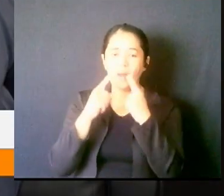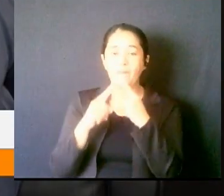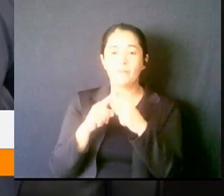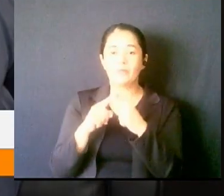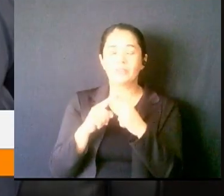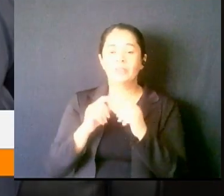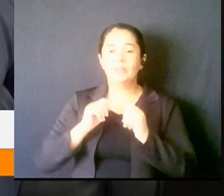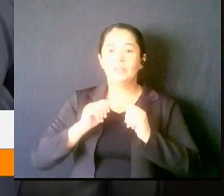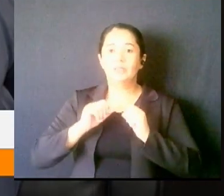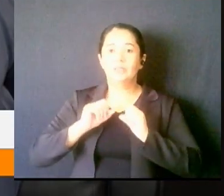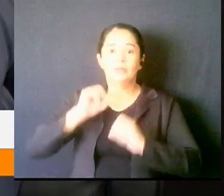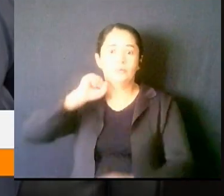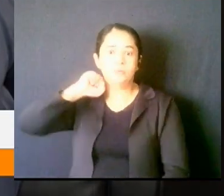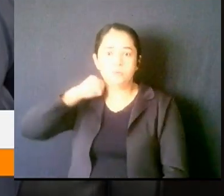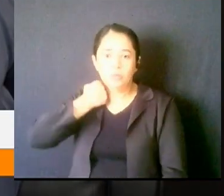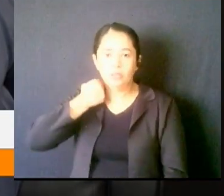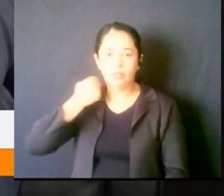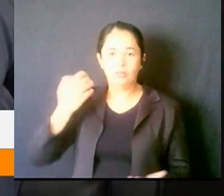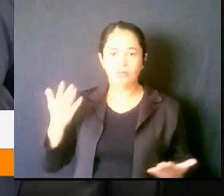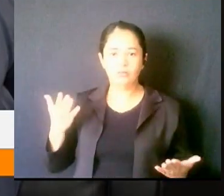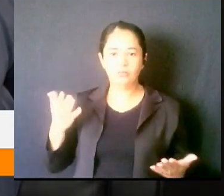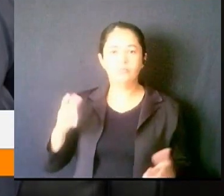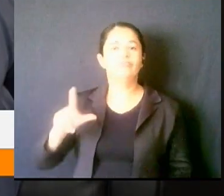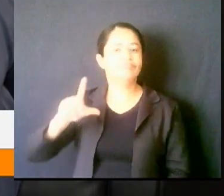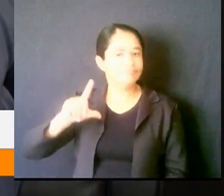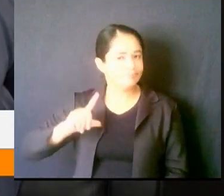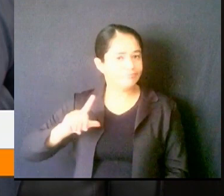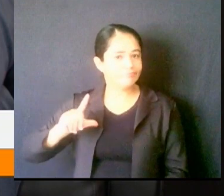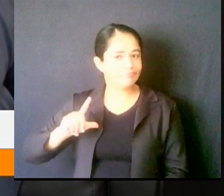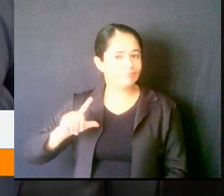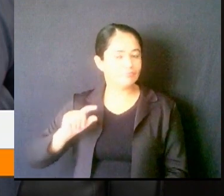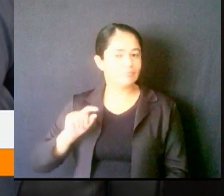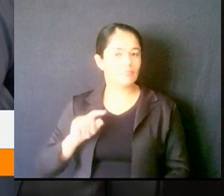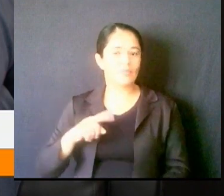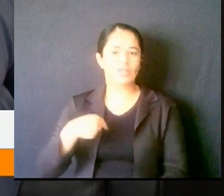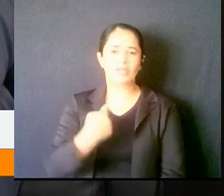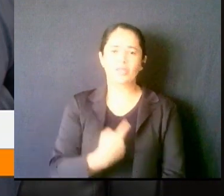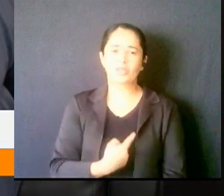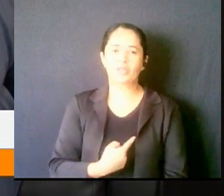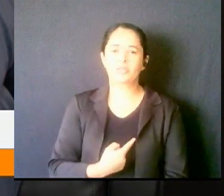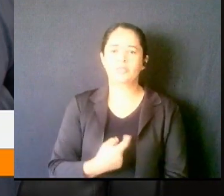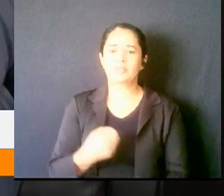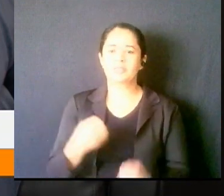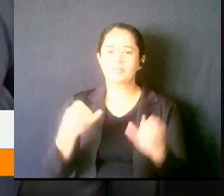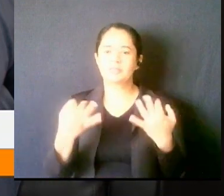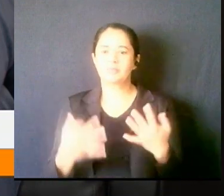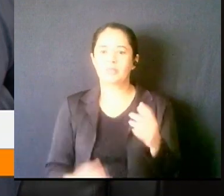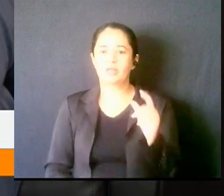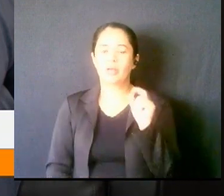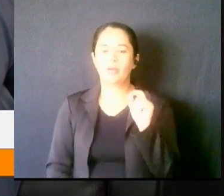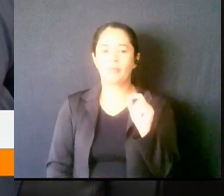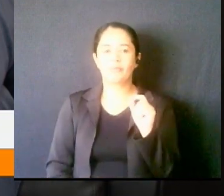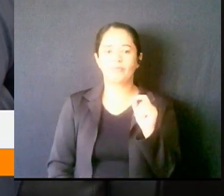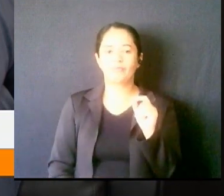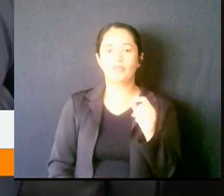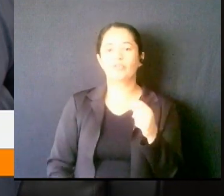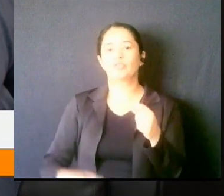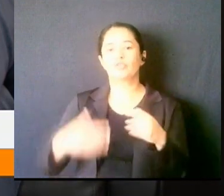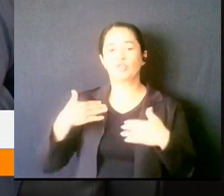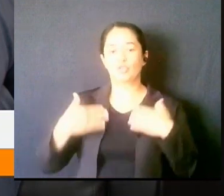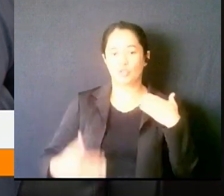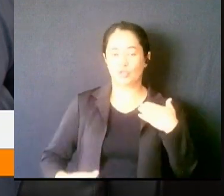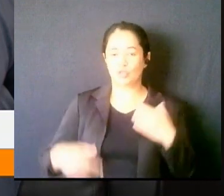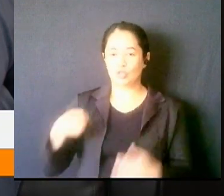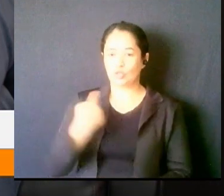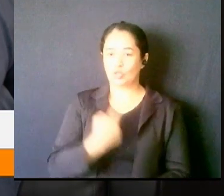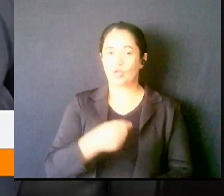aí. Esse estresse, quando a gente está em estresse, o nosso corpo produz cortisol, que é o corticoide, e